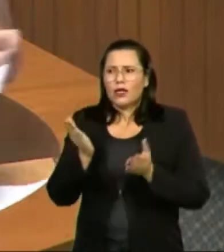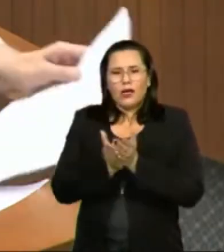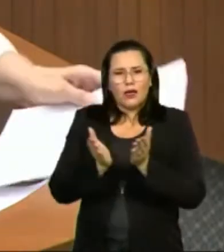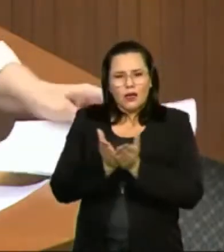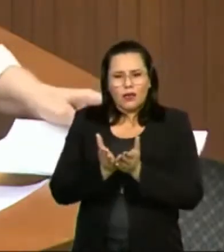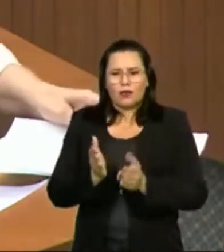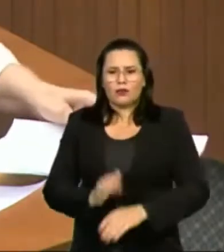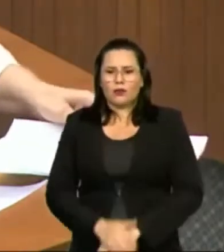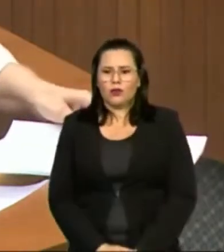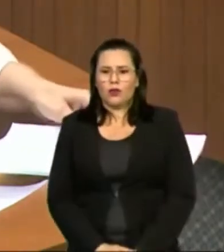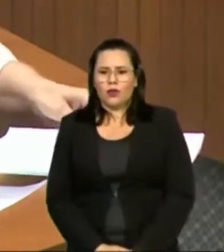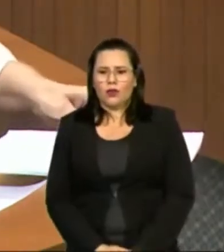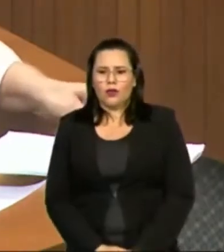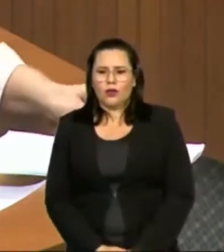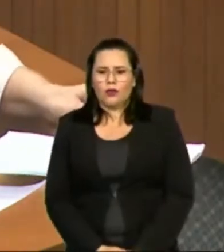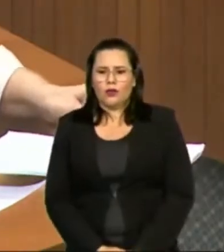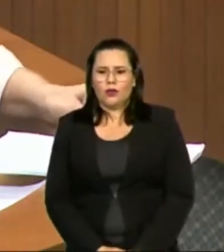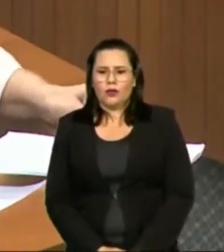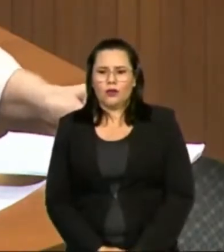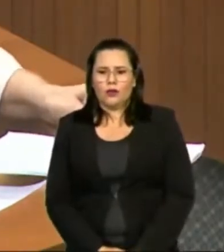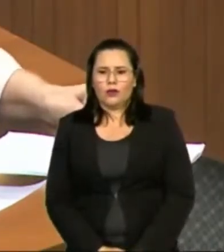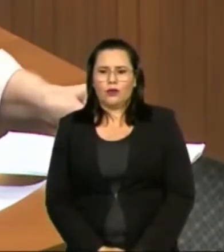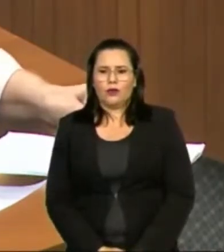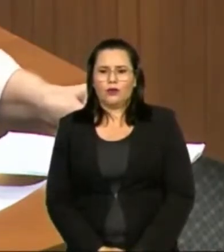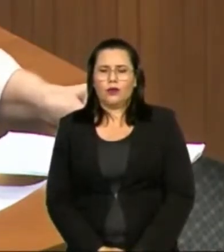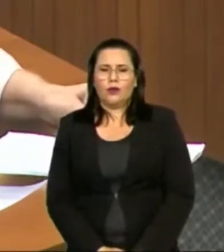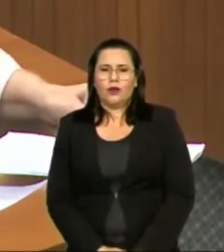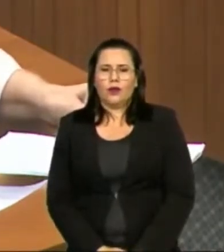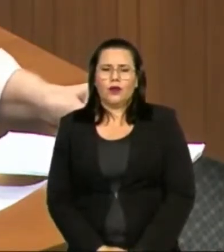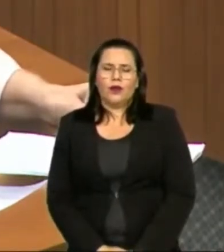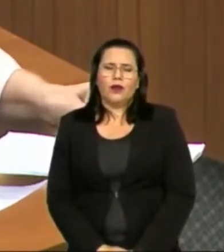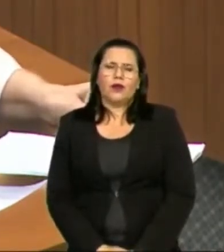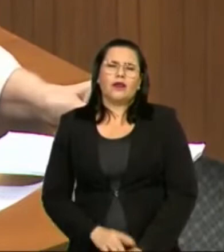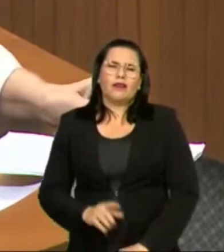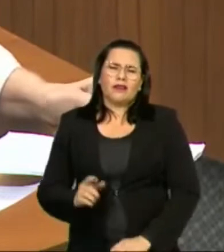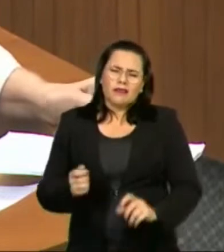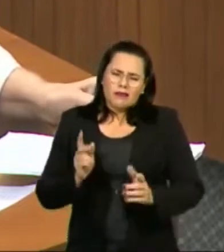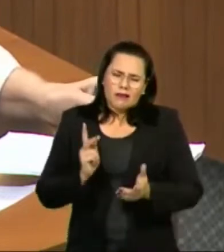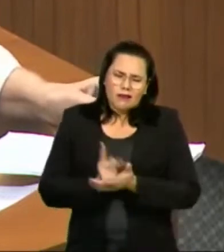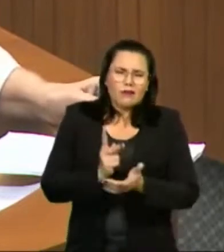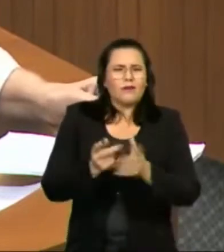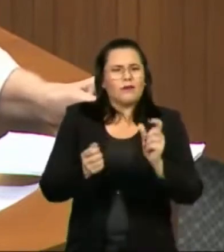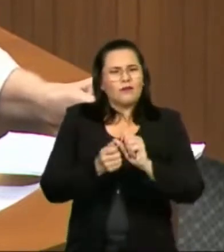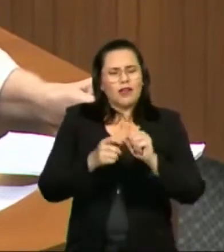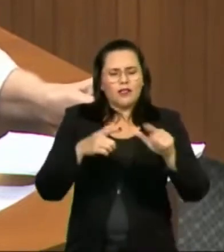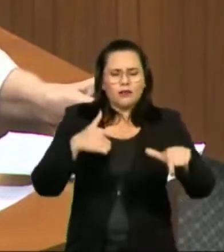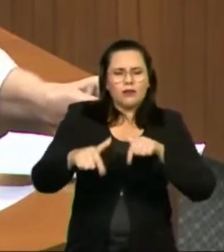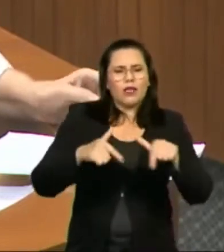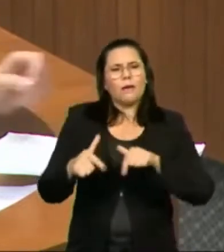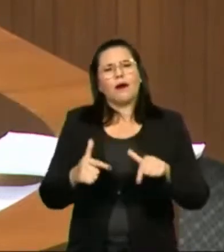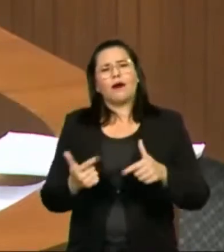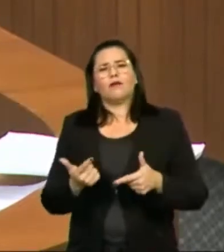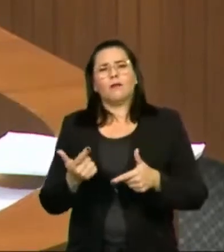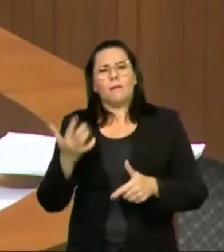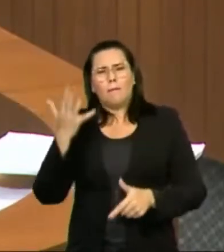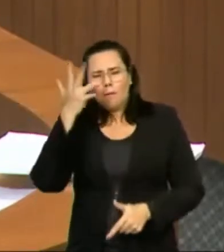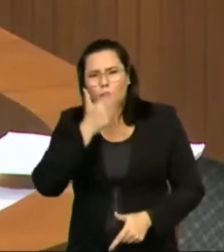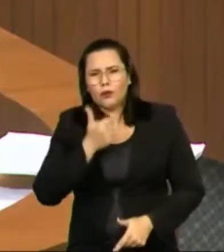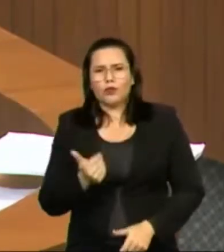a fazerem o trabalho lindo que vem desempenhando dentro das